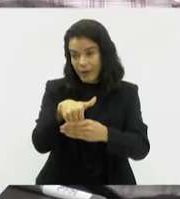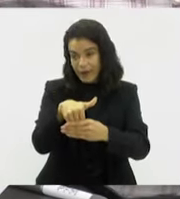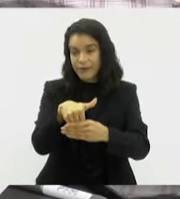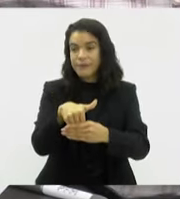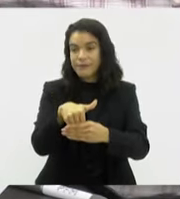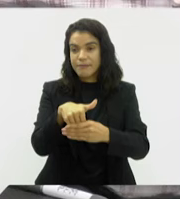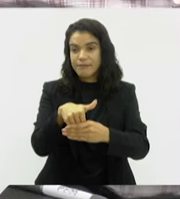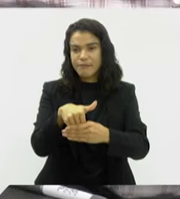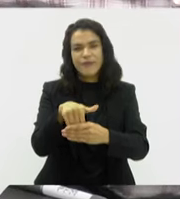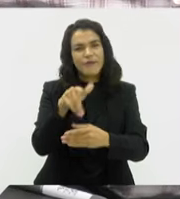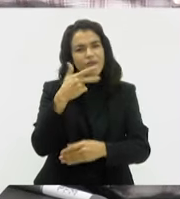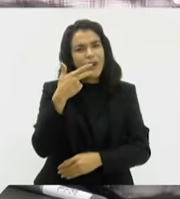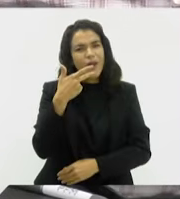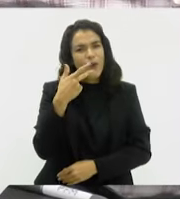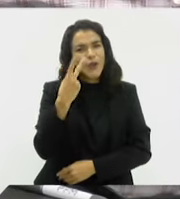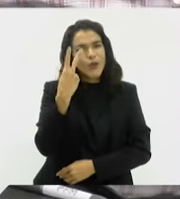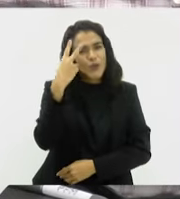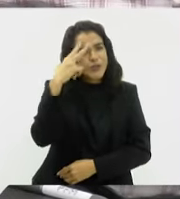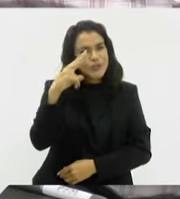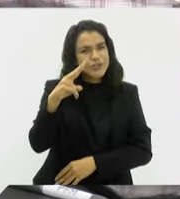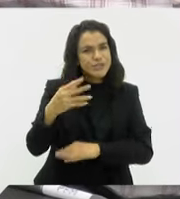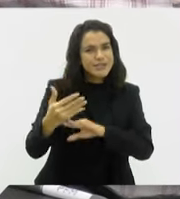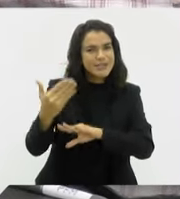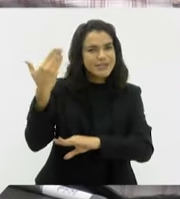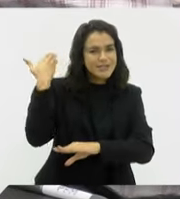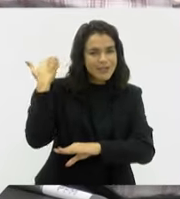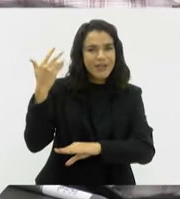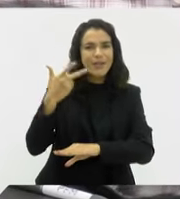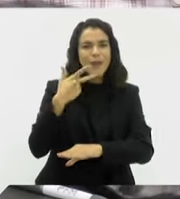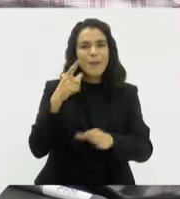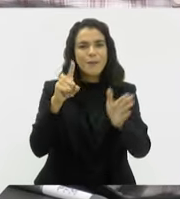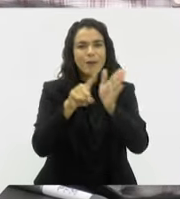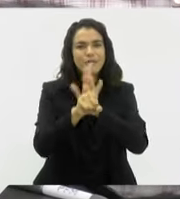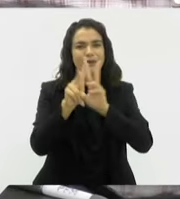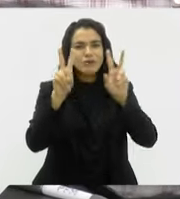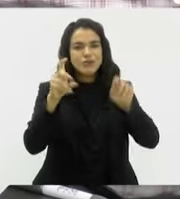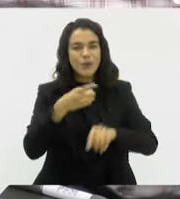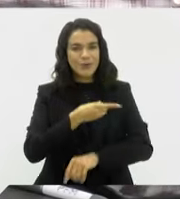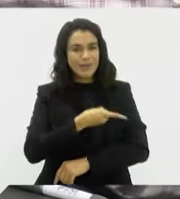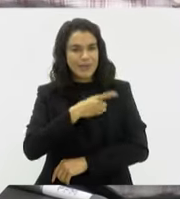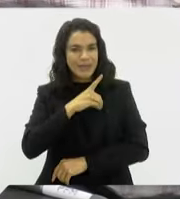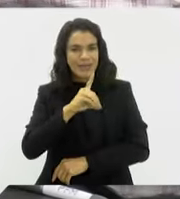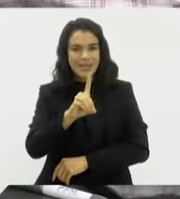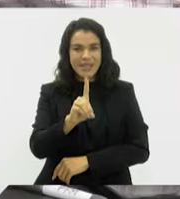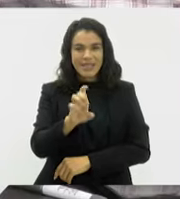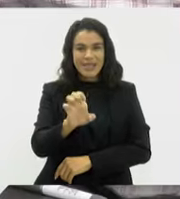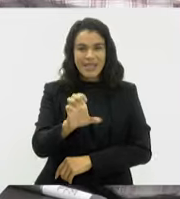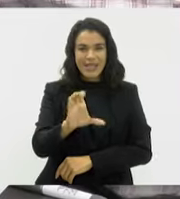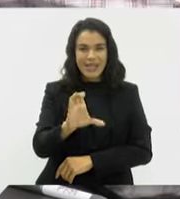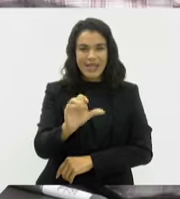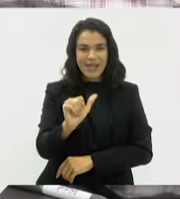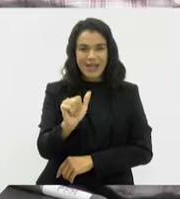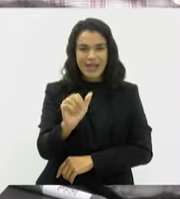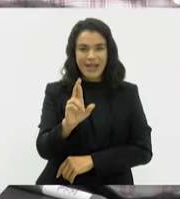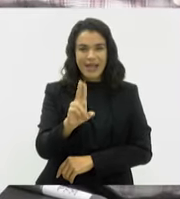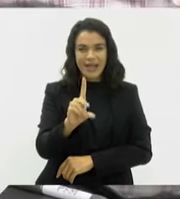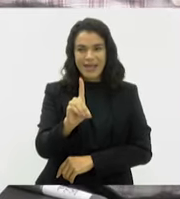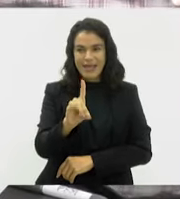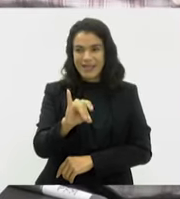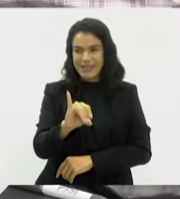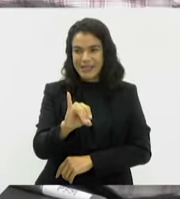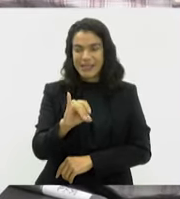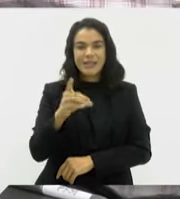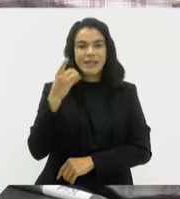há 2 dias atrás no plenário, quando eu levantei sobre a questão da delegacia Decrade, que Sim. tinha uma outra lei, outro projeto da deputada